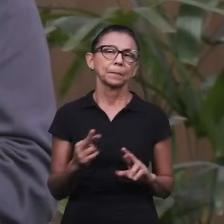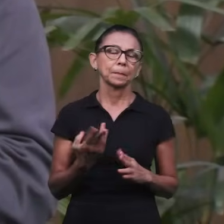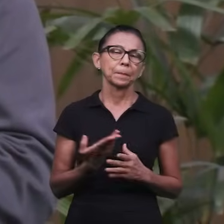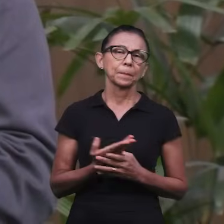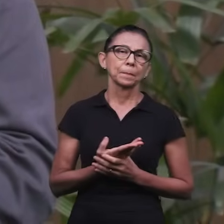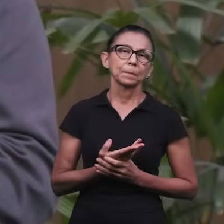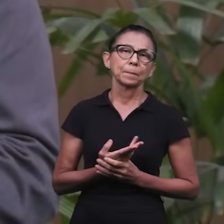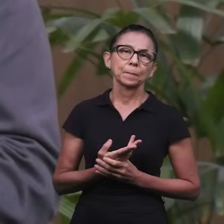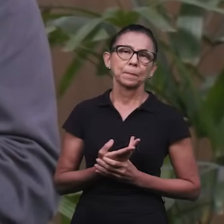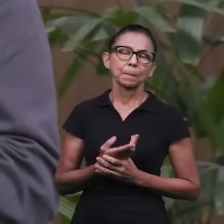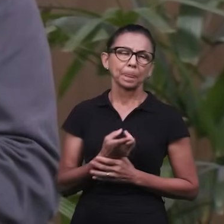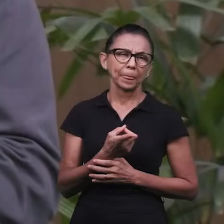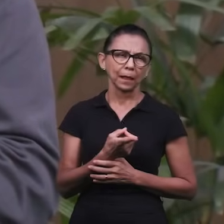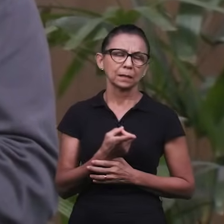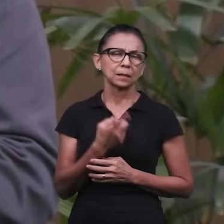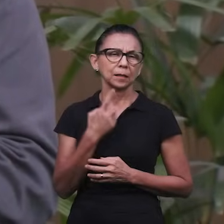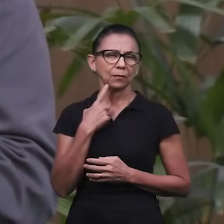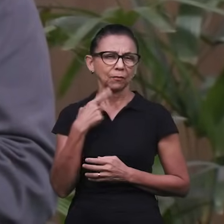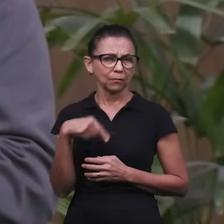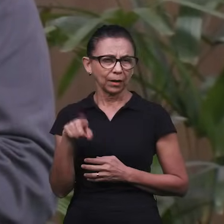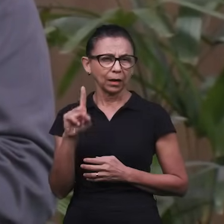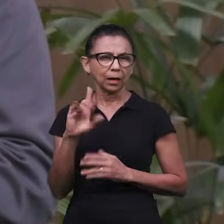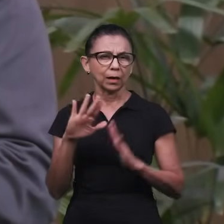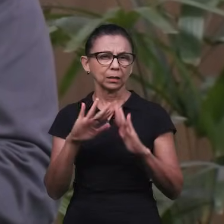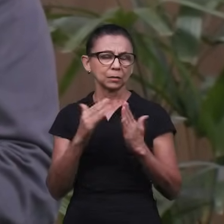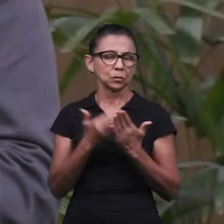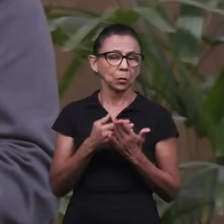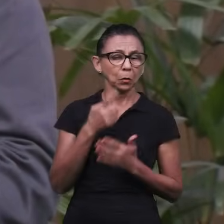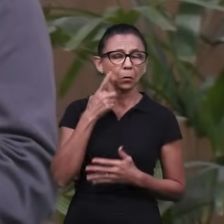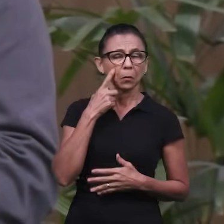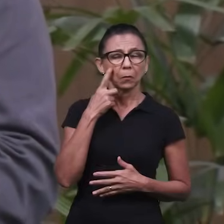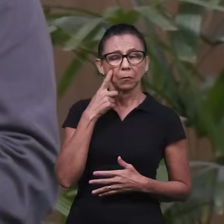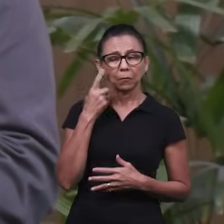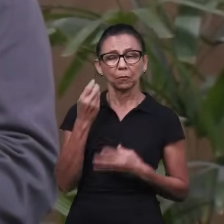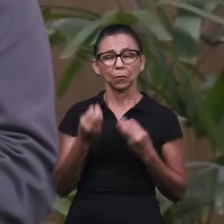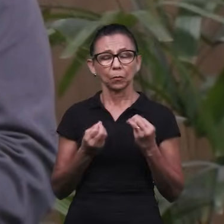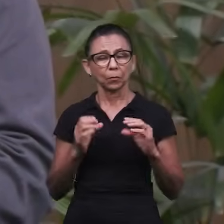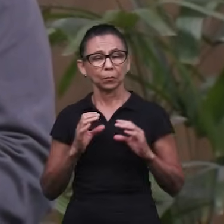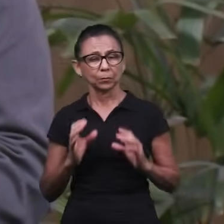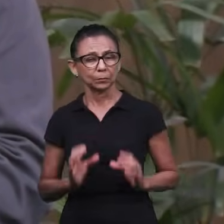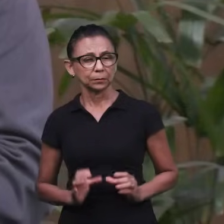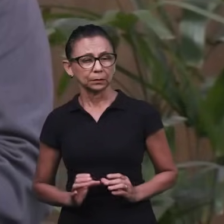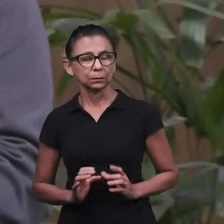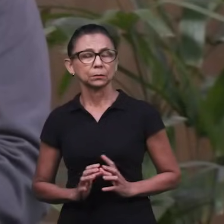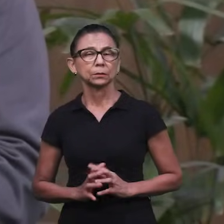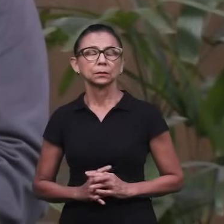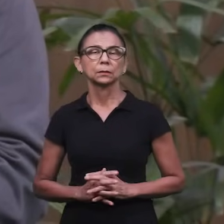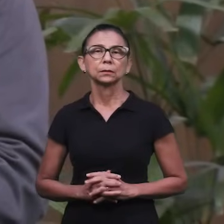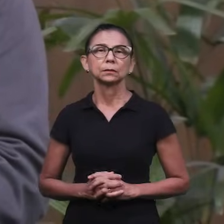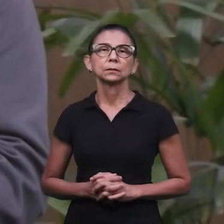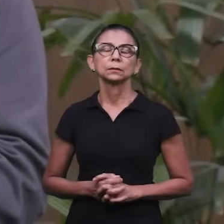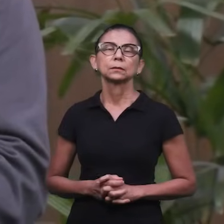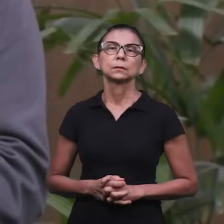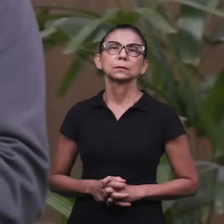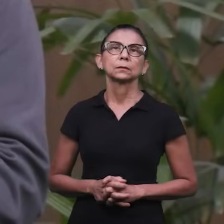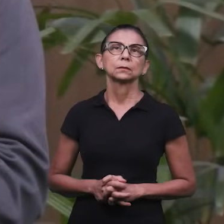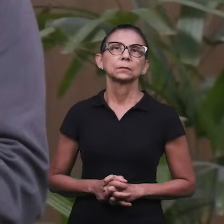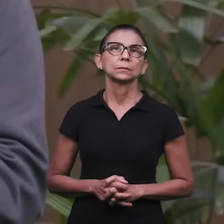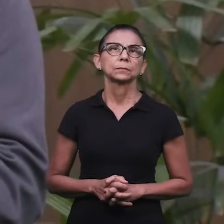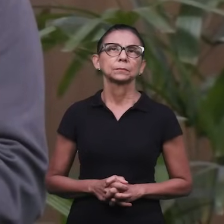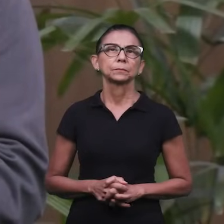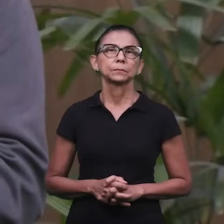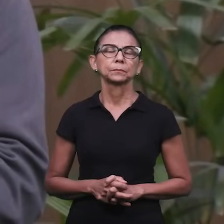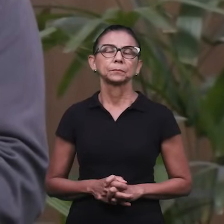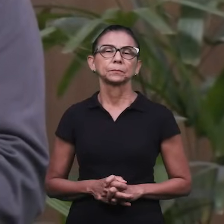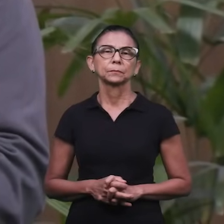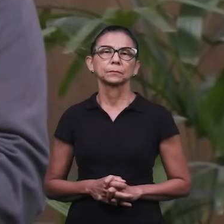né? Informado isso na escola, né? Do Pedro, enfim. Então, assim, como que ocorre essa